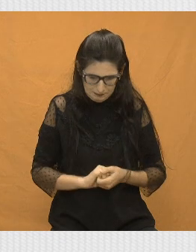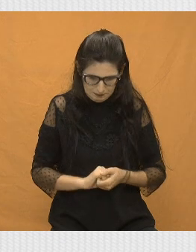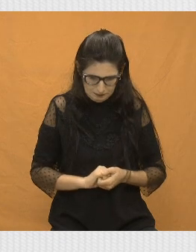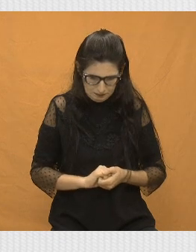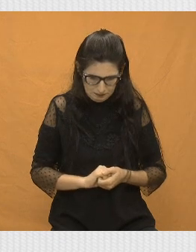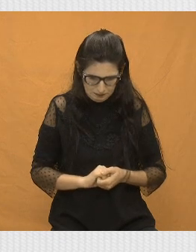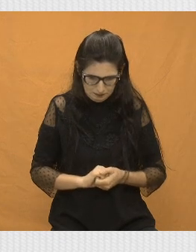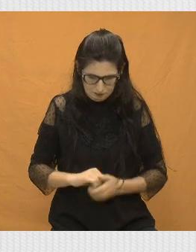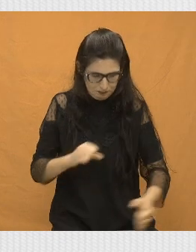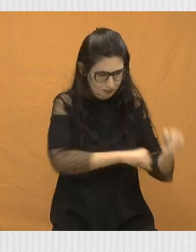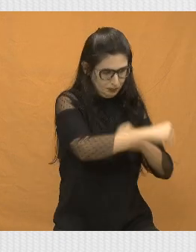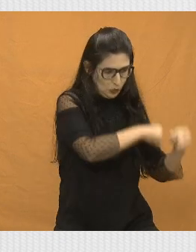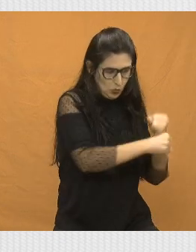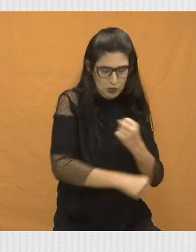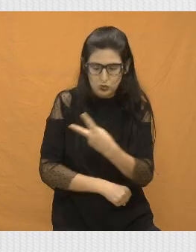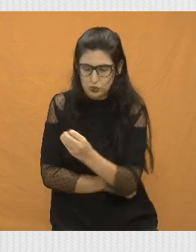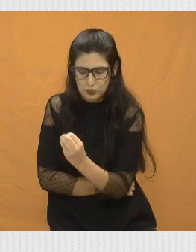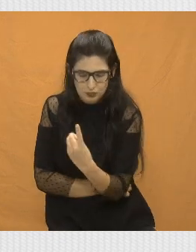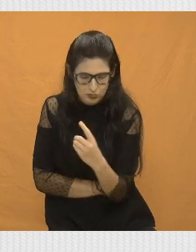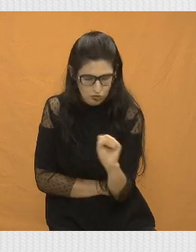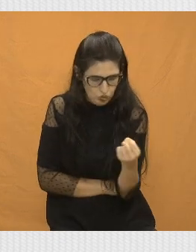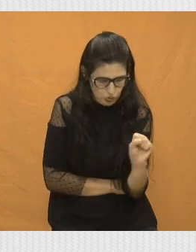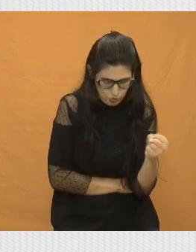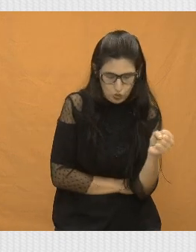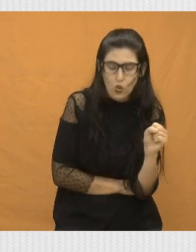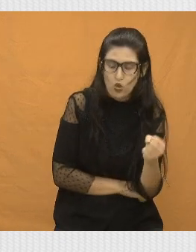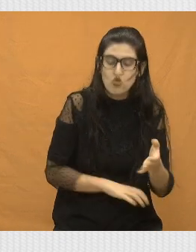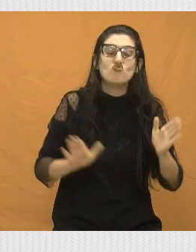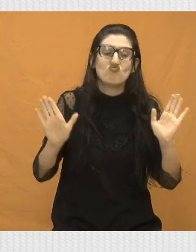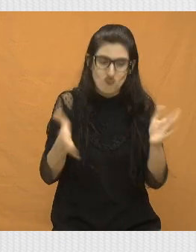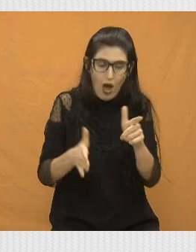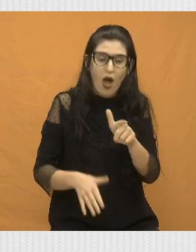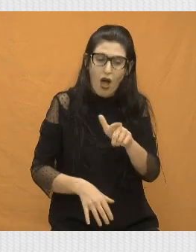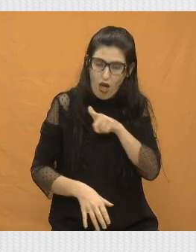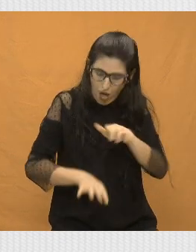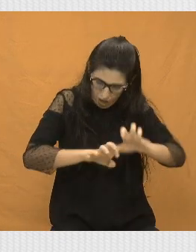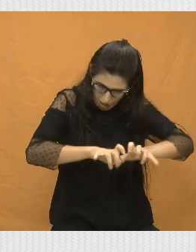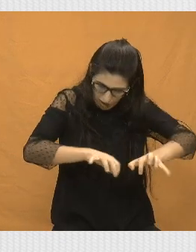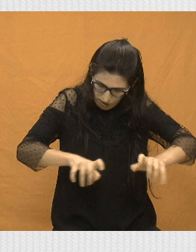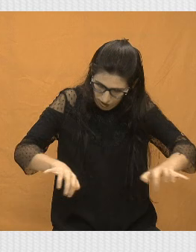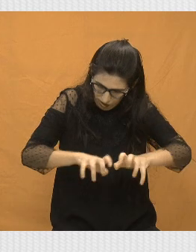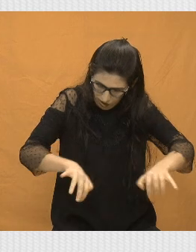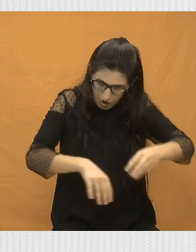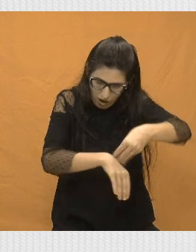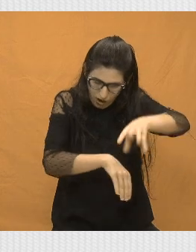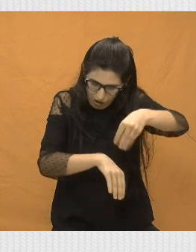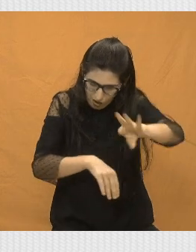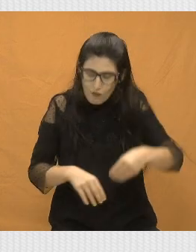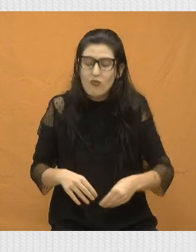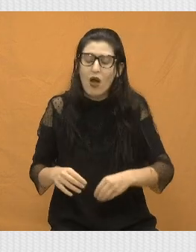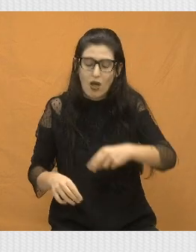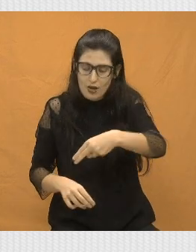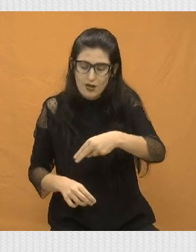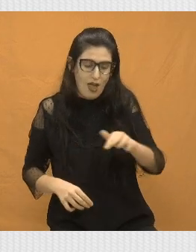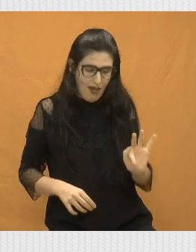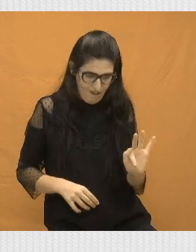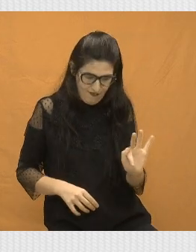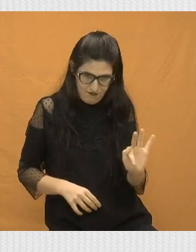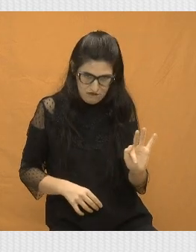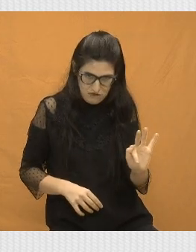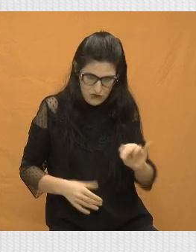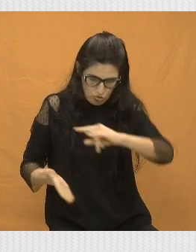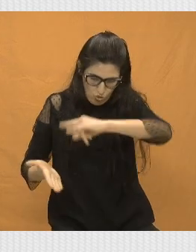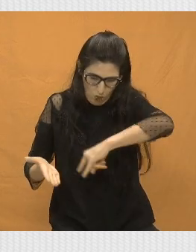de 2018, tínhamos já processados diversas notas fiscais que já haviam